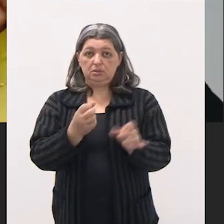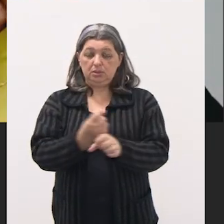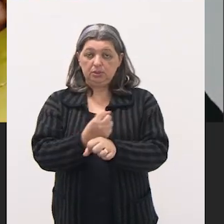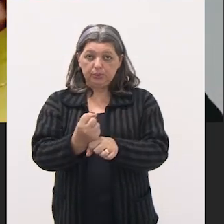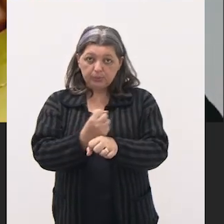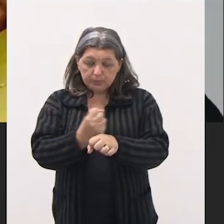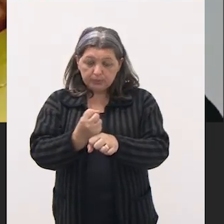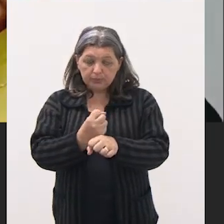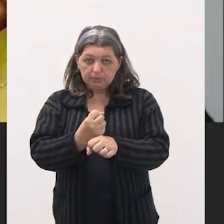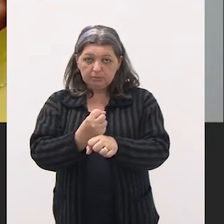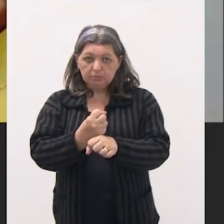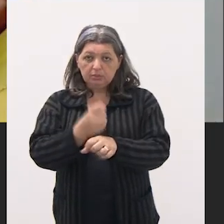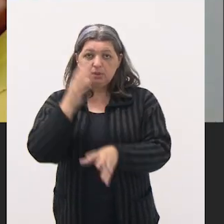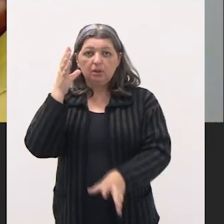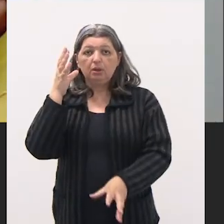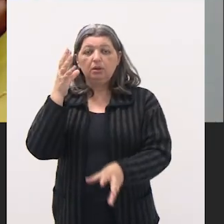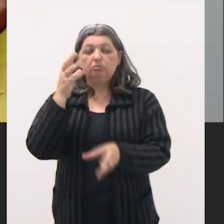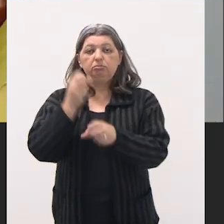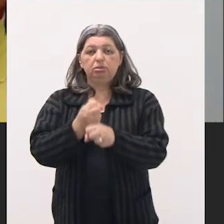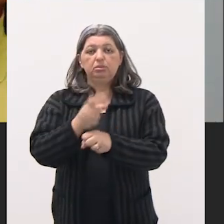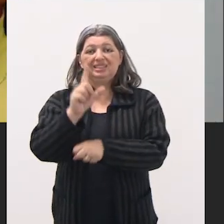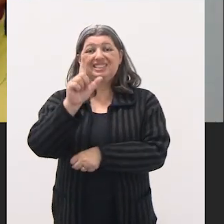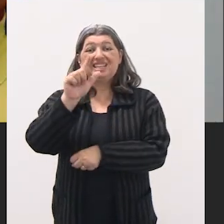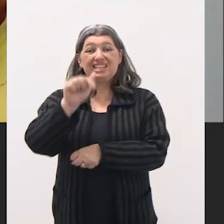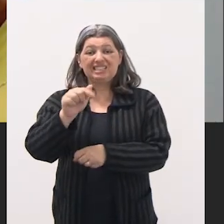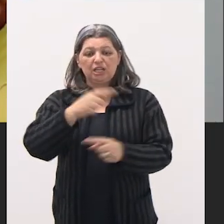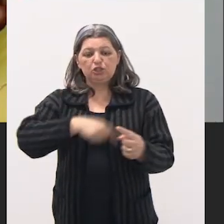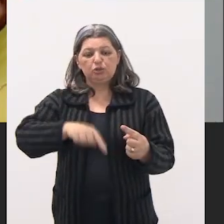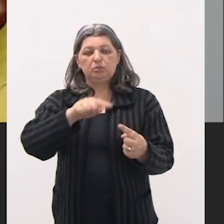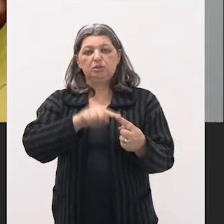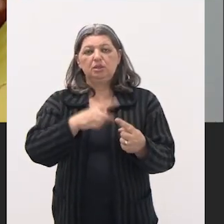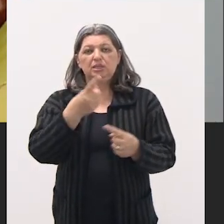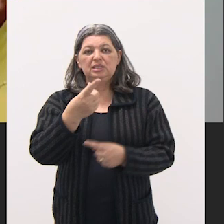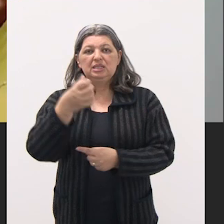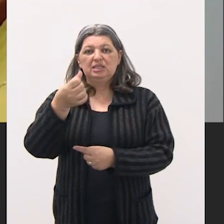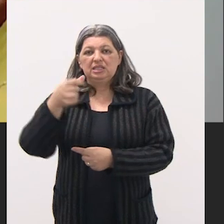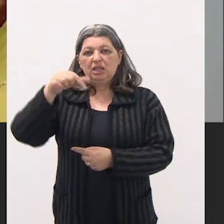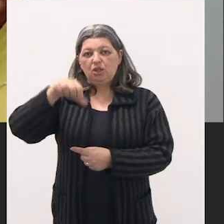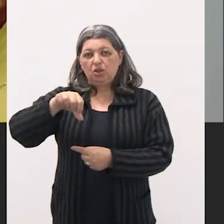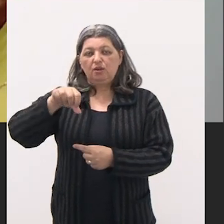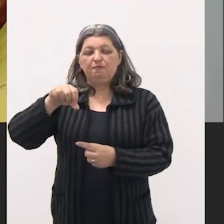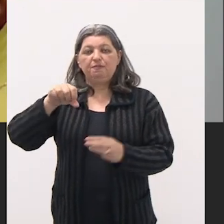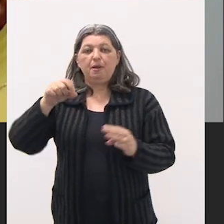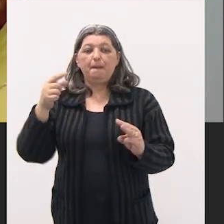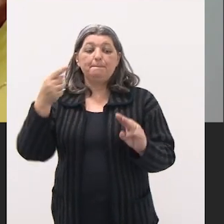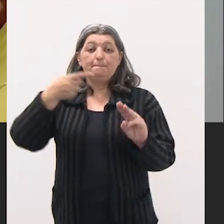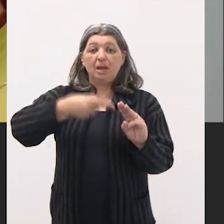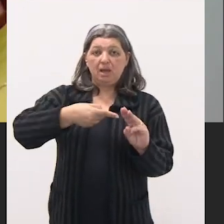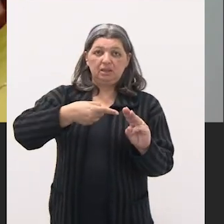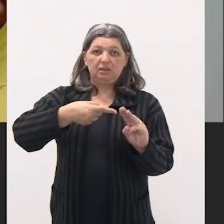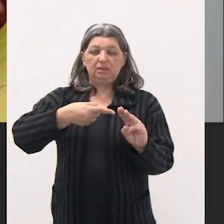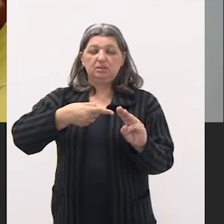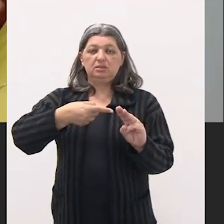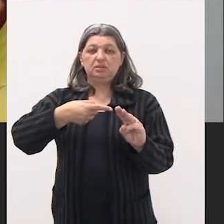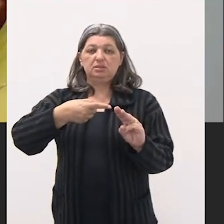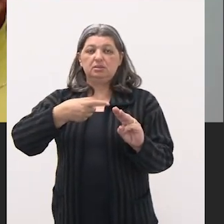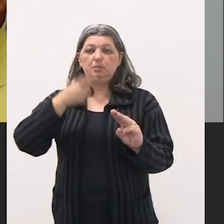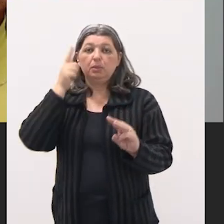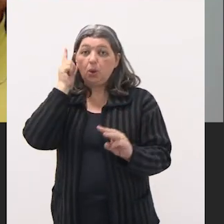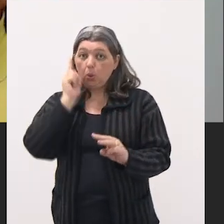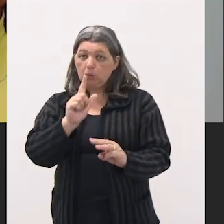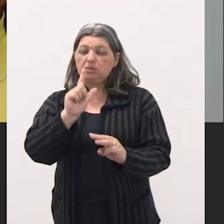por 17 objetivos e 169 metas a serem atingidas até 2030,